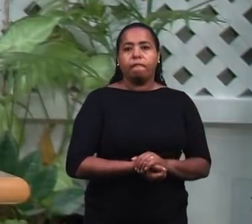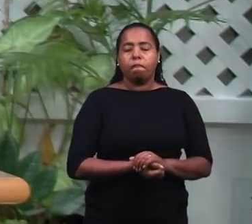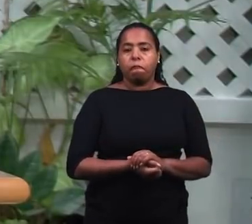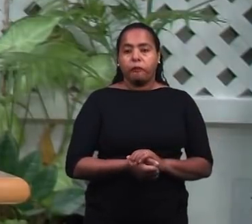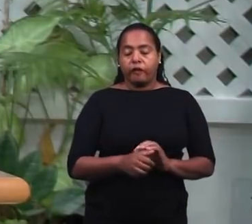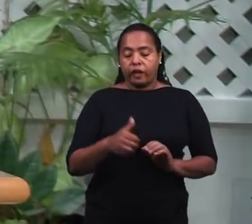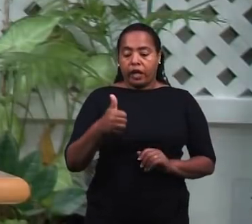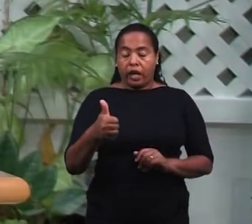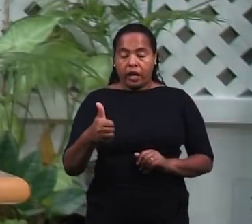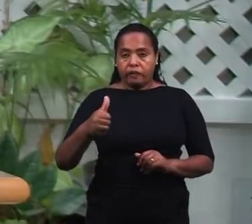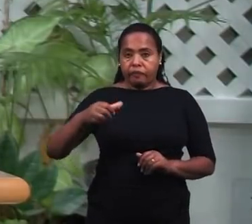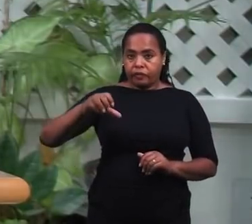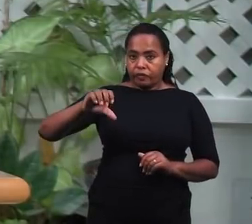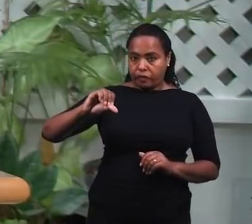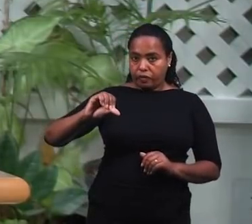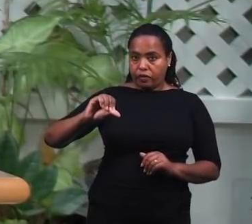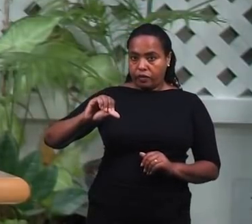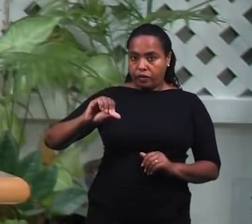19,